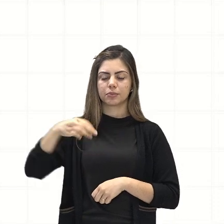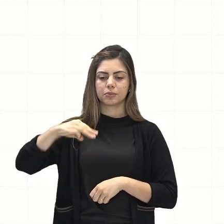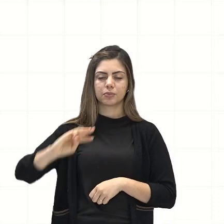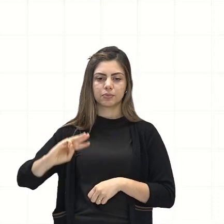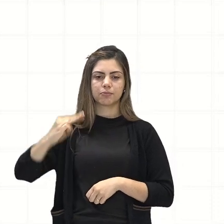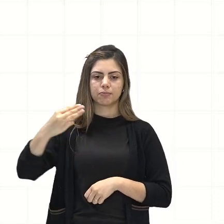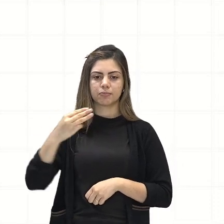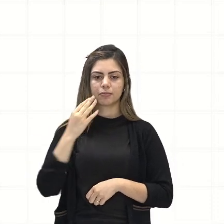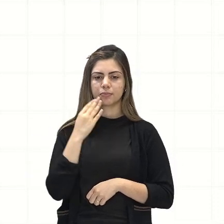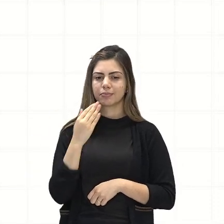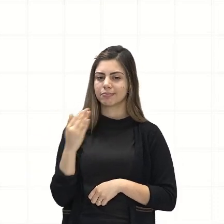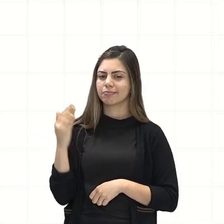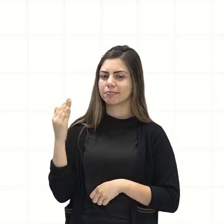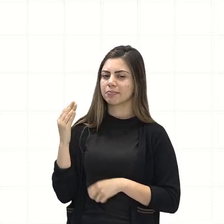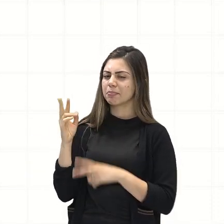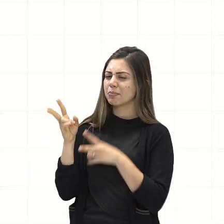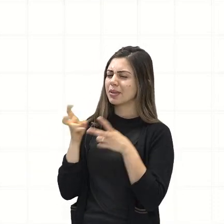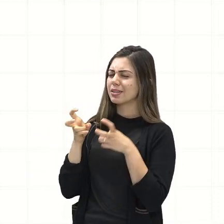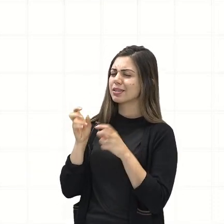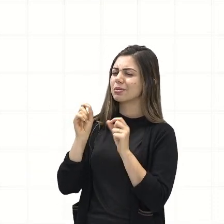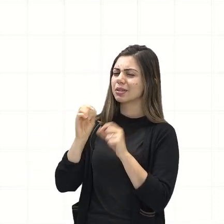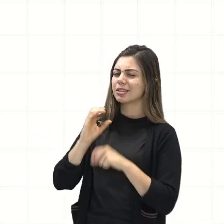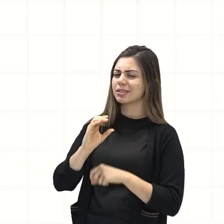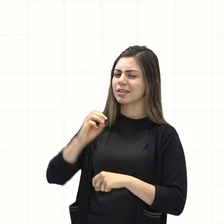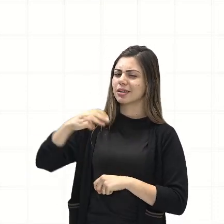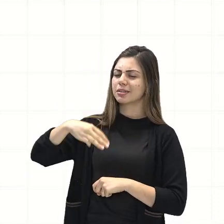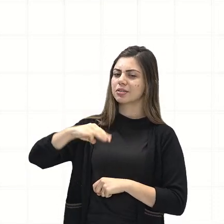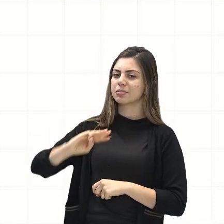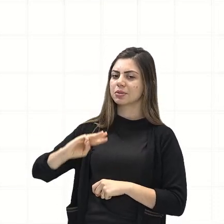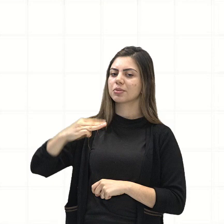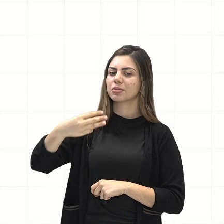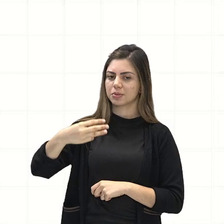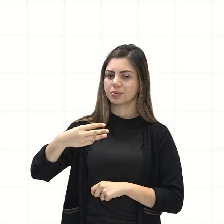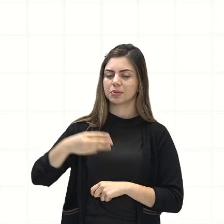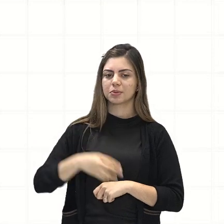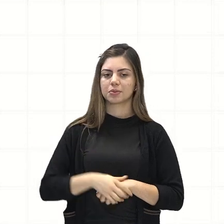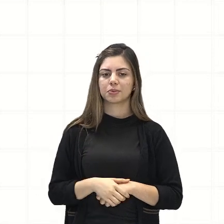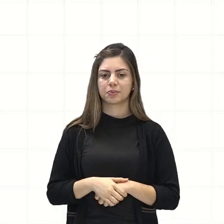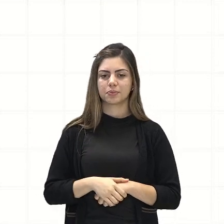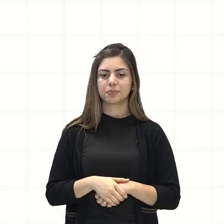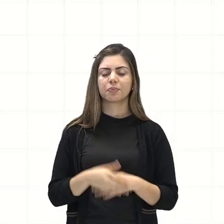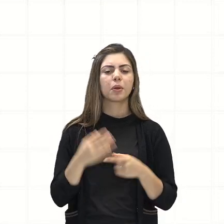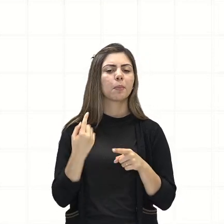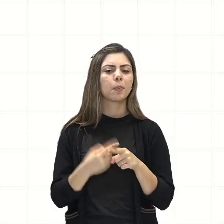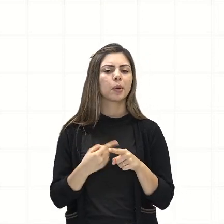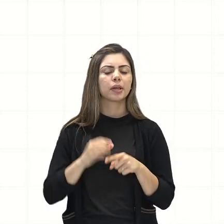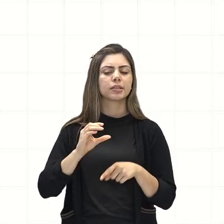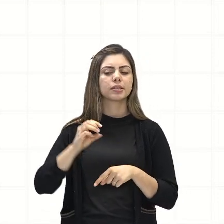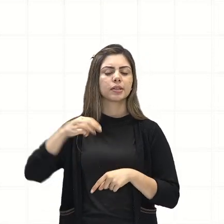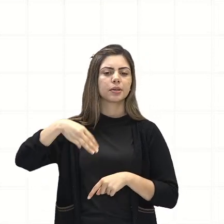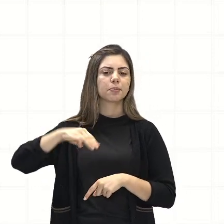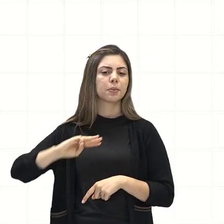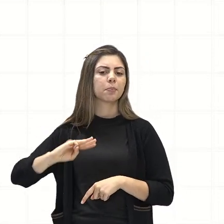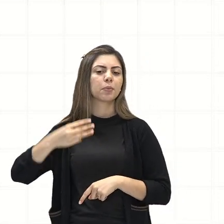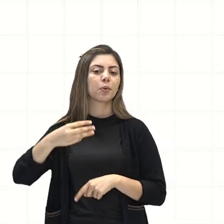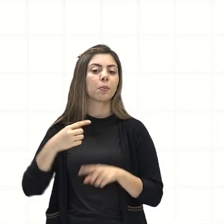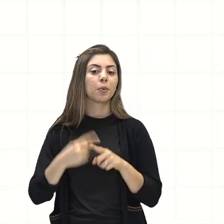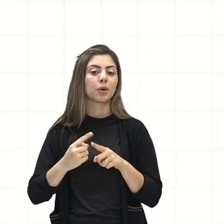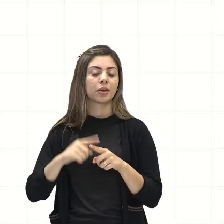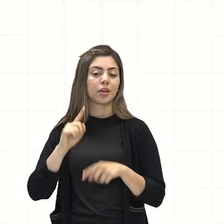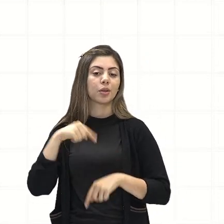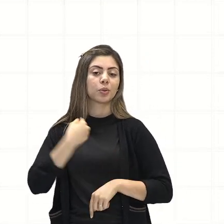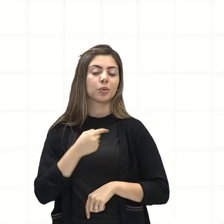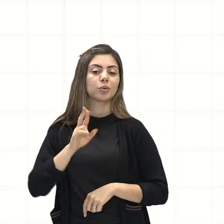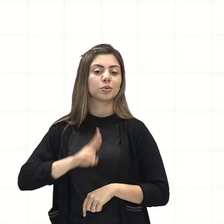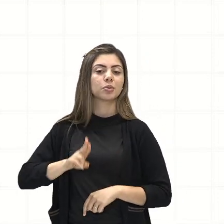248. Olha a unidade, meu povo. Centímetros cúbicos. Por quê? Porque nós estamos trabalhando